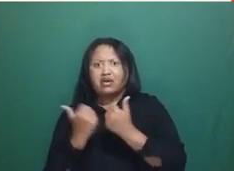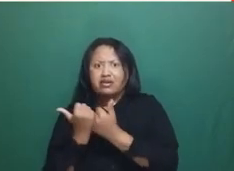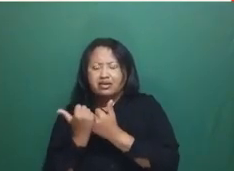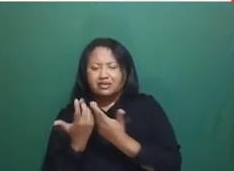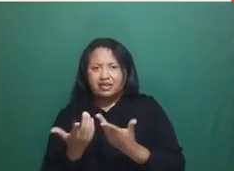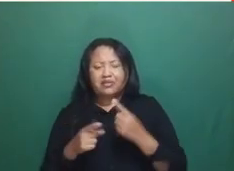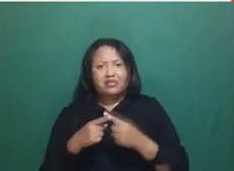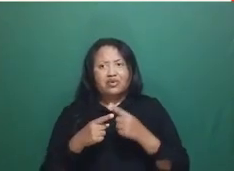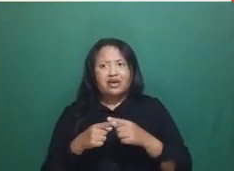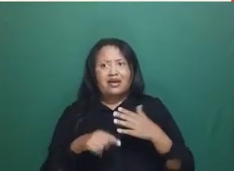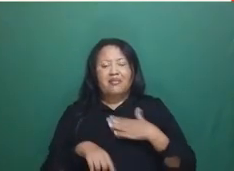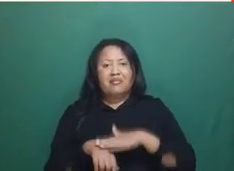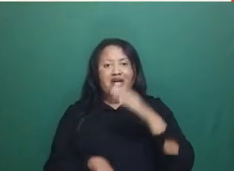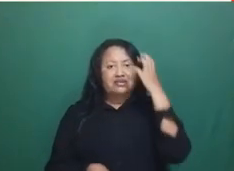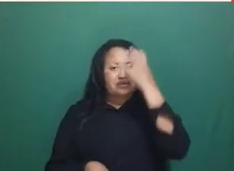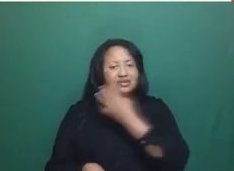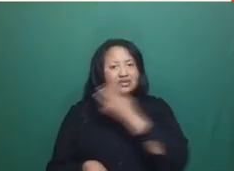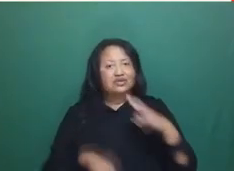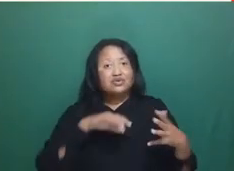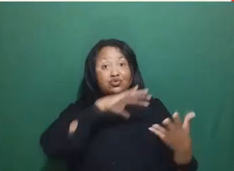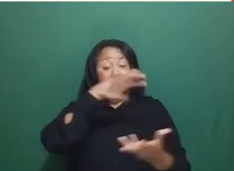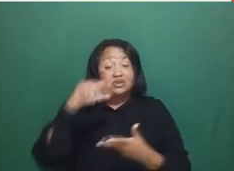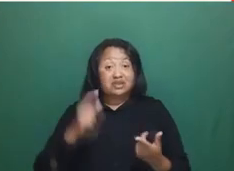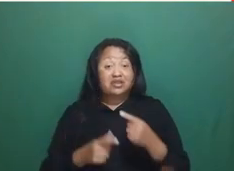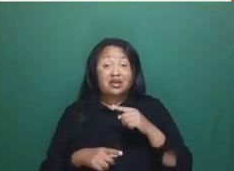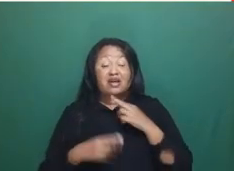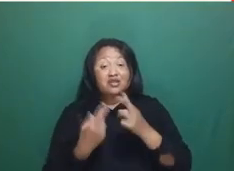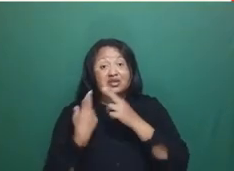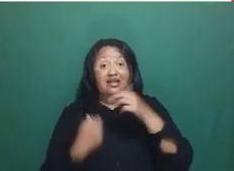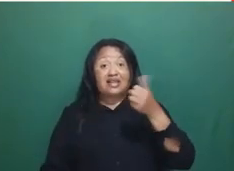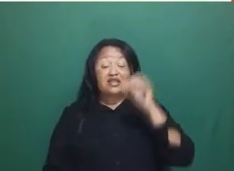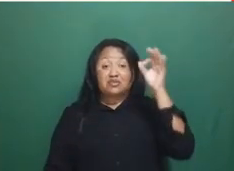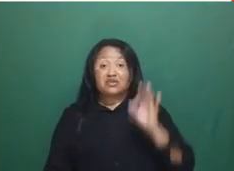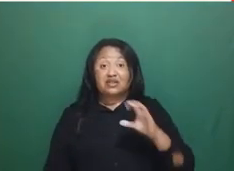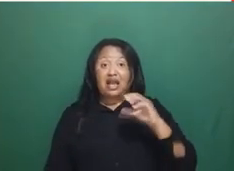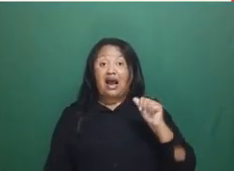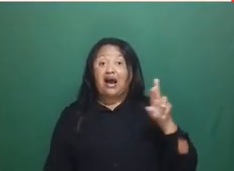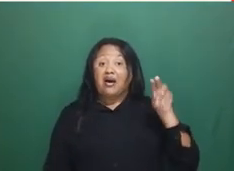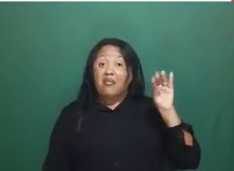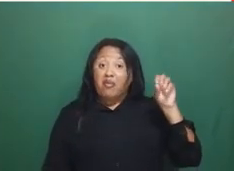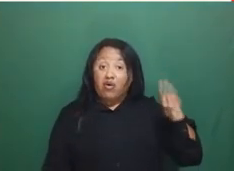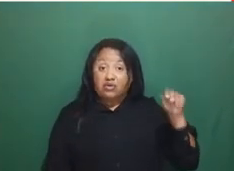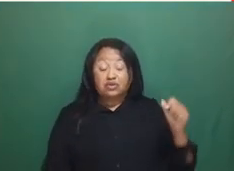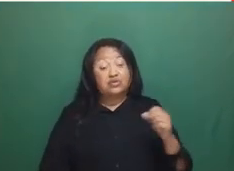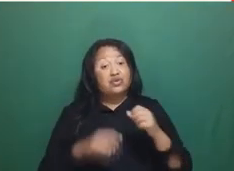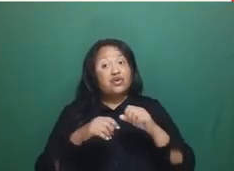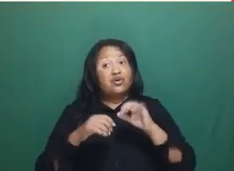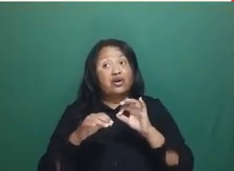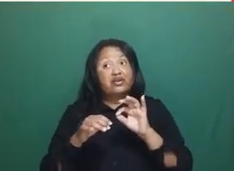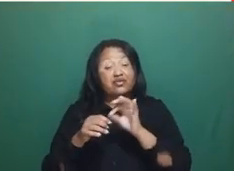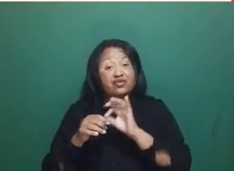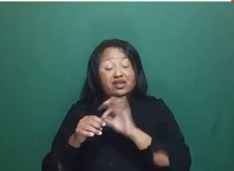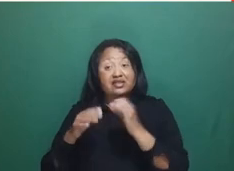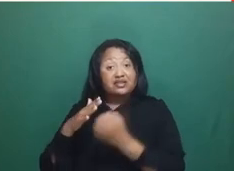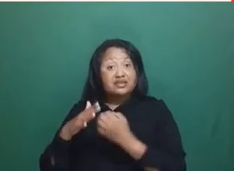a mais contaminante do planeta responsável por 10% da emissão de carbono e sua produção fabricação e transporte de fato a indústria na moda ela